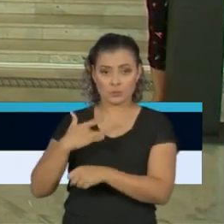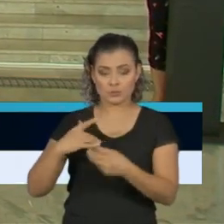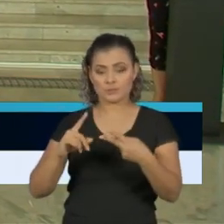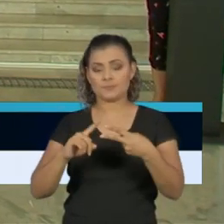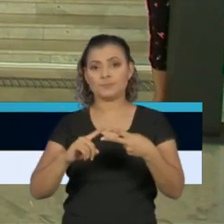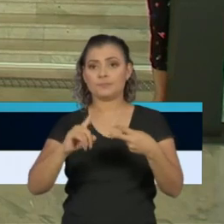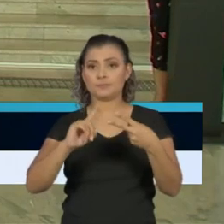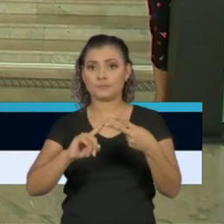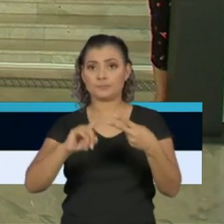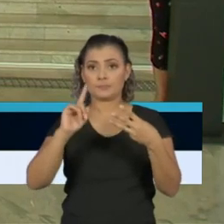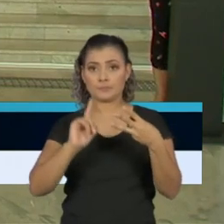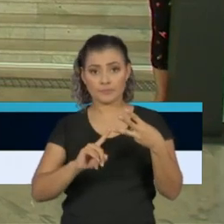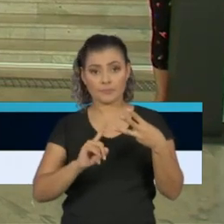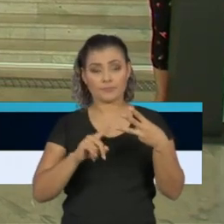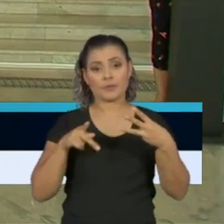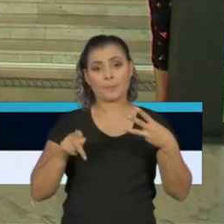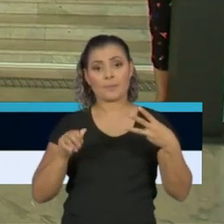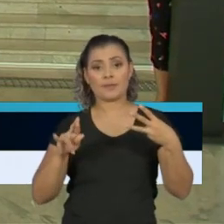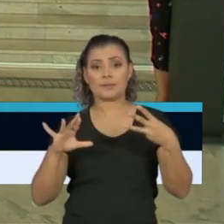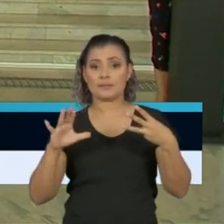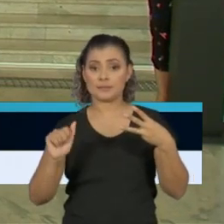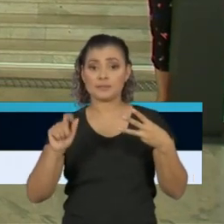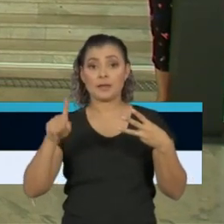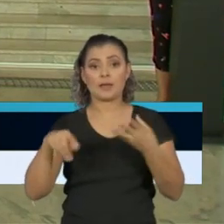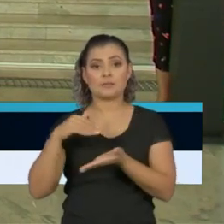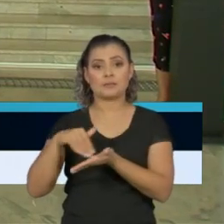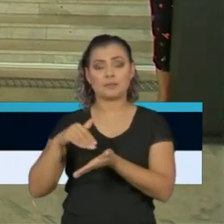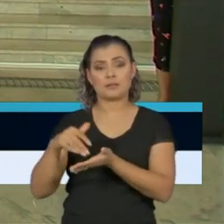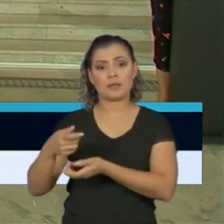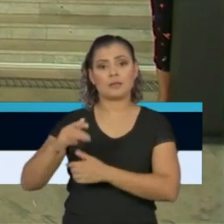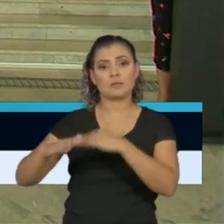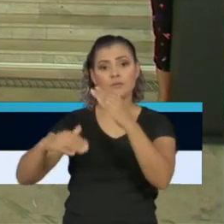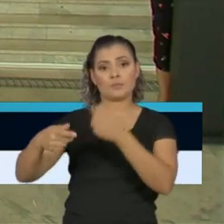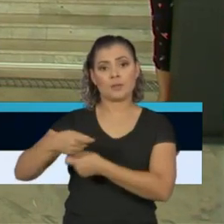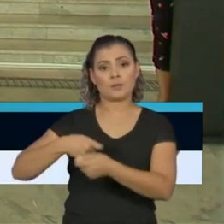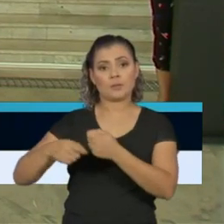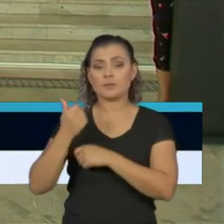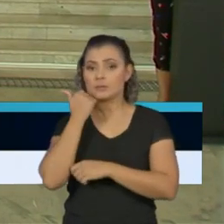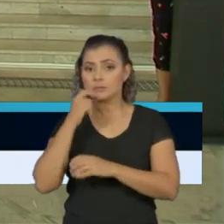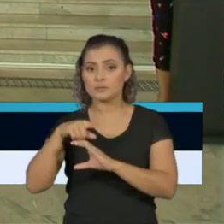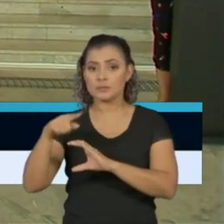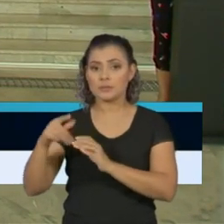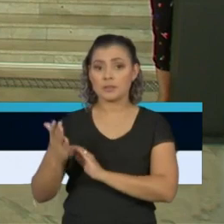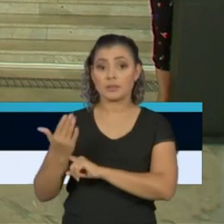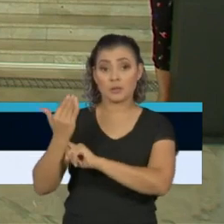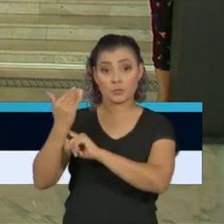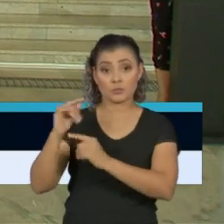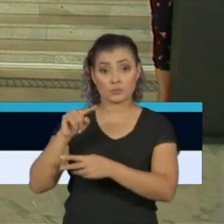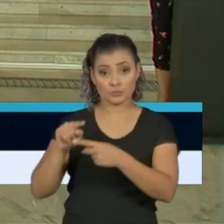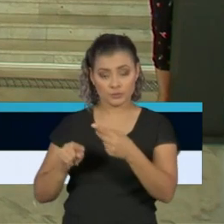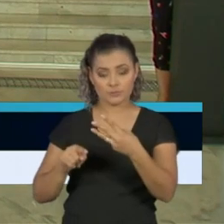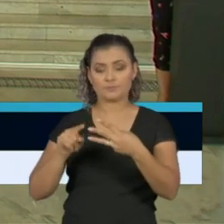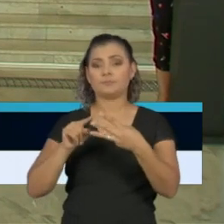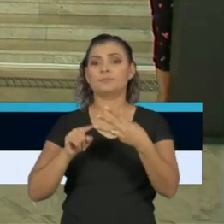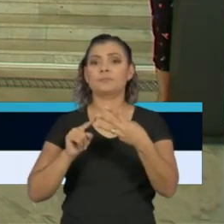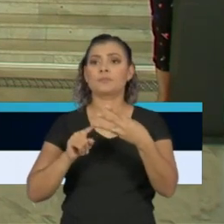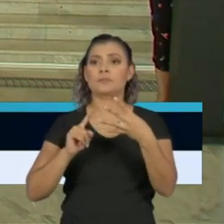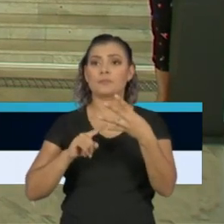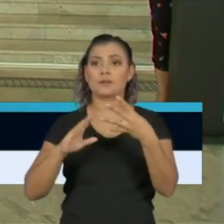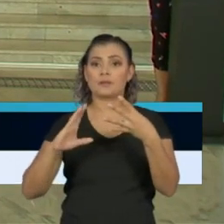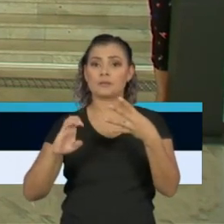Aqui ao meu lado também, Patrícia Ellen, secretária de Desenvolvimento Econômico, Ciência e Tecnologia, e a Célia